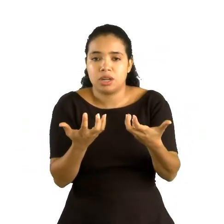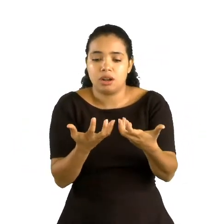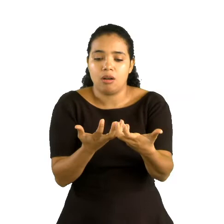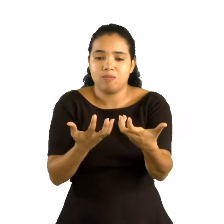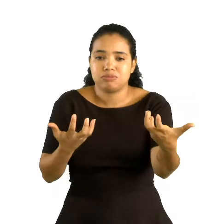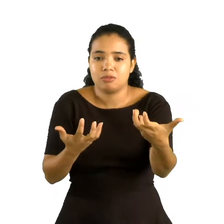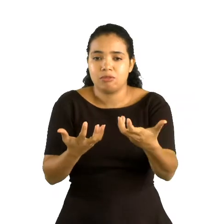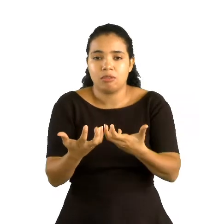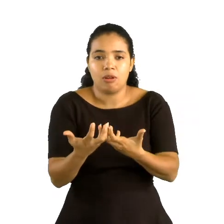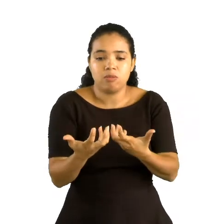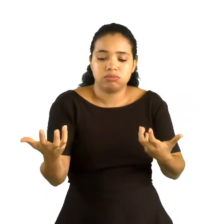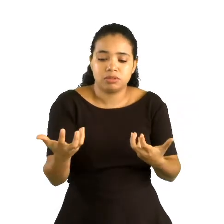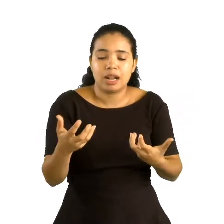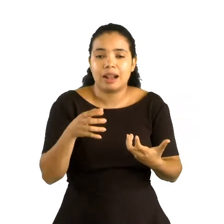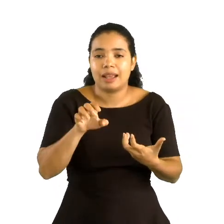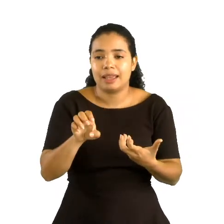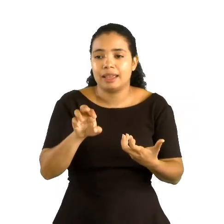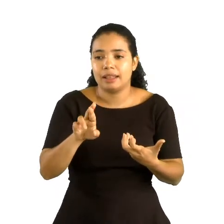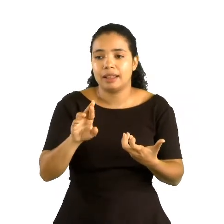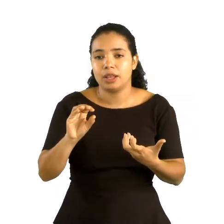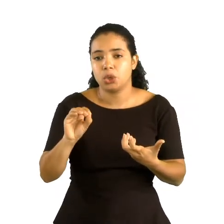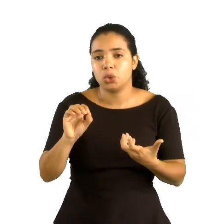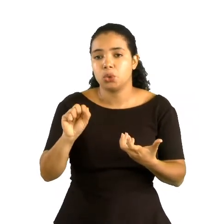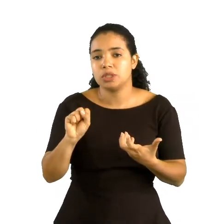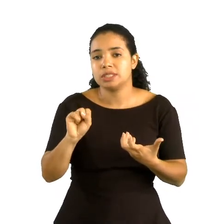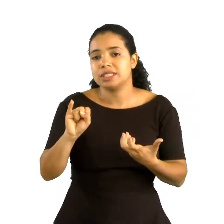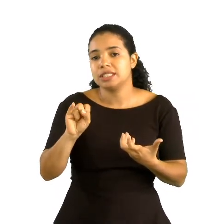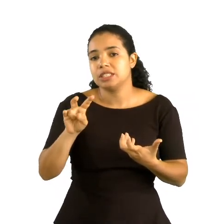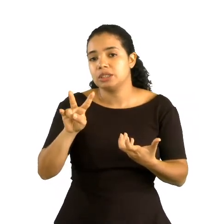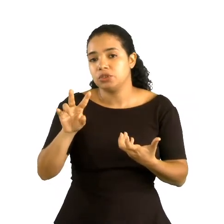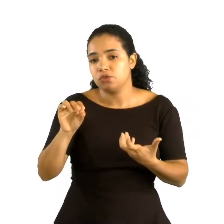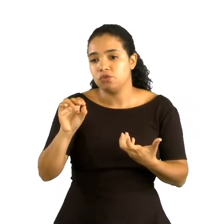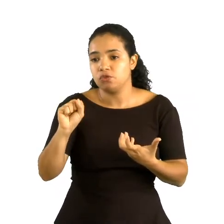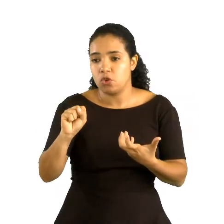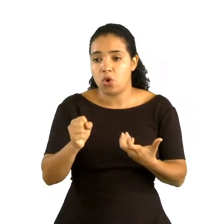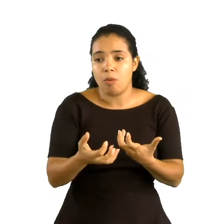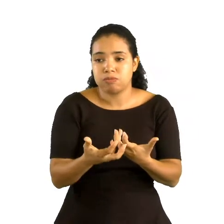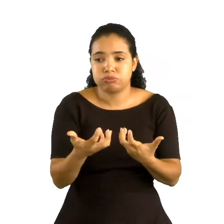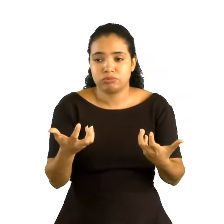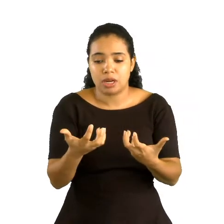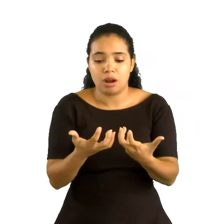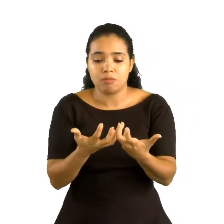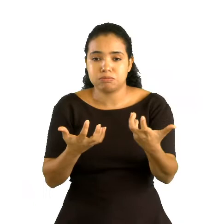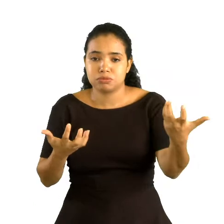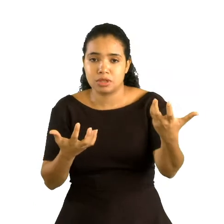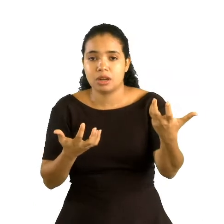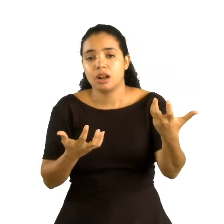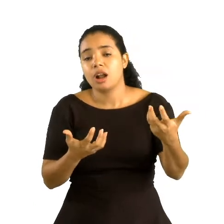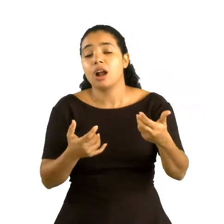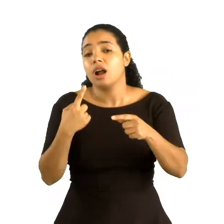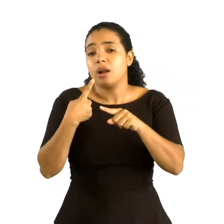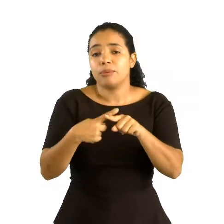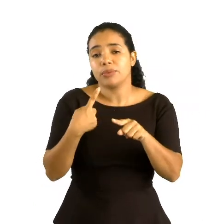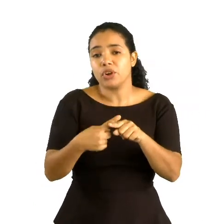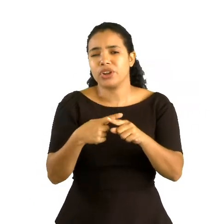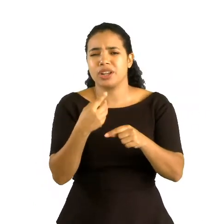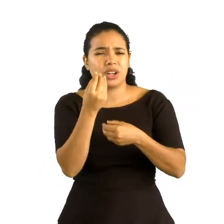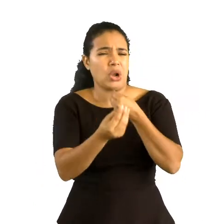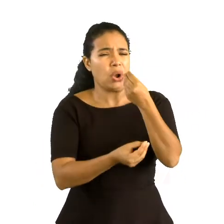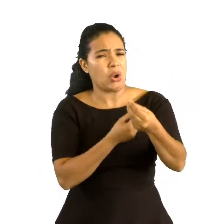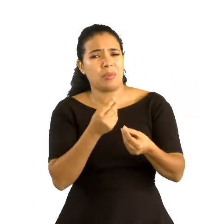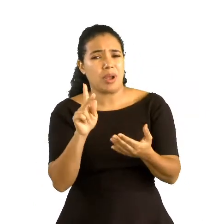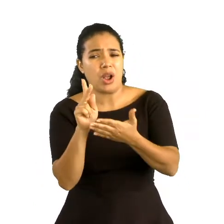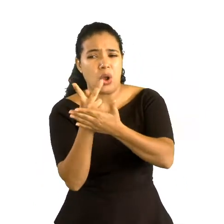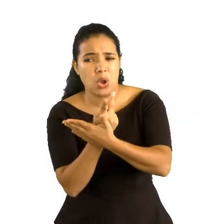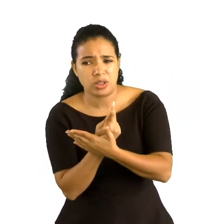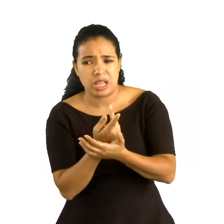tipo de processo de erosão? Ele tanto pode ser natural, como ele também pode ser provocado pelo homem, tá? Como assim, professora,